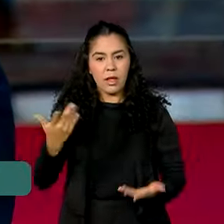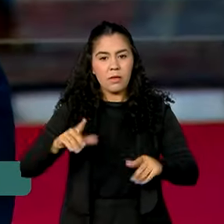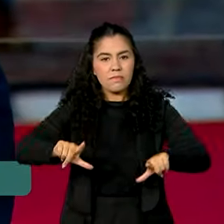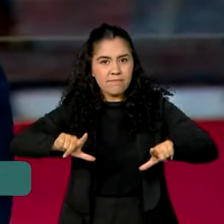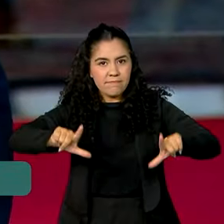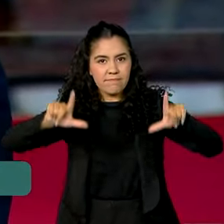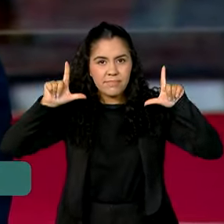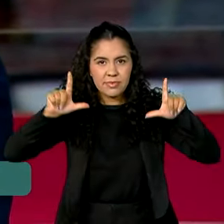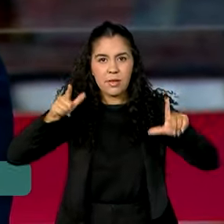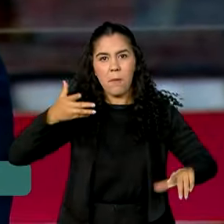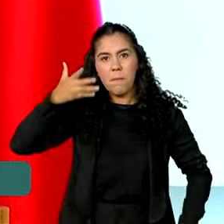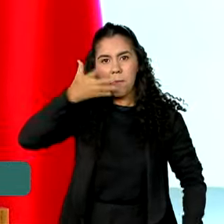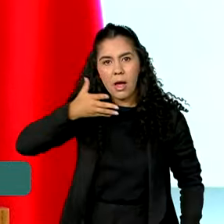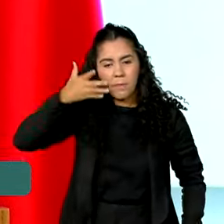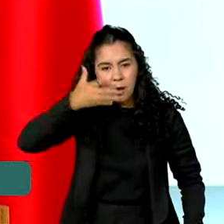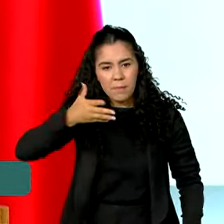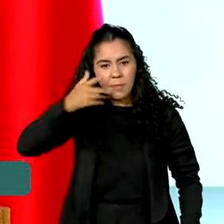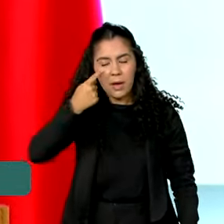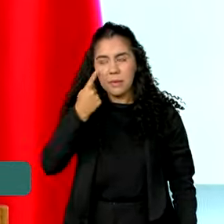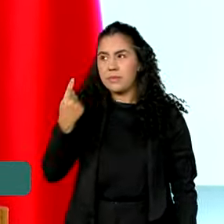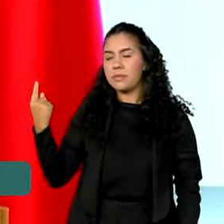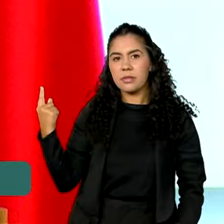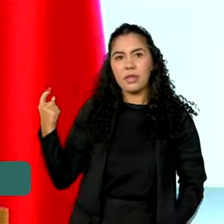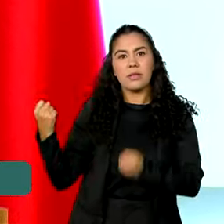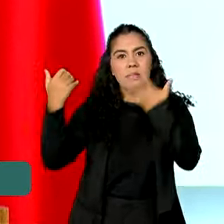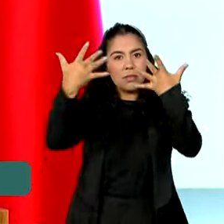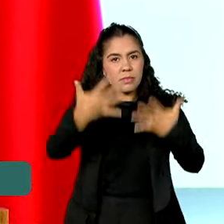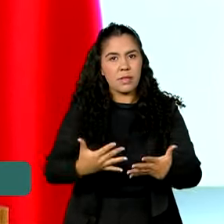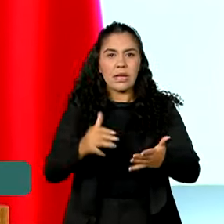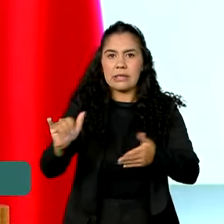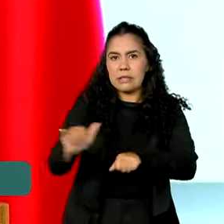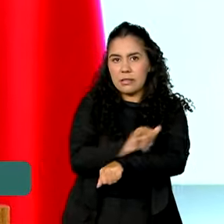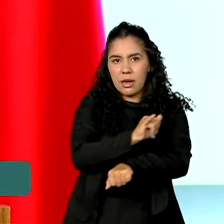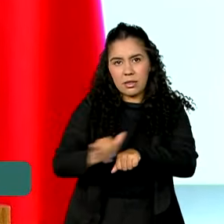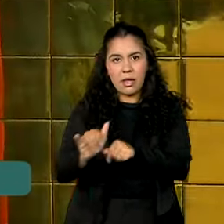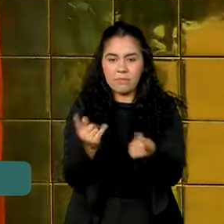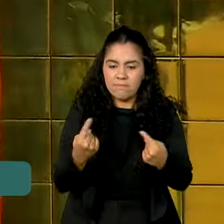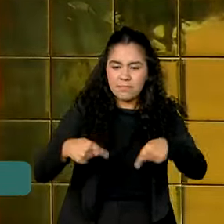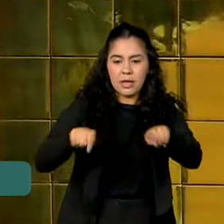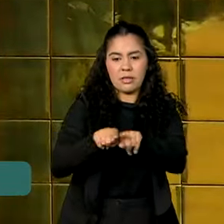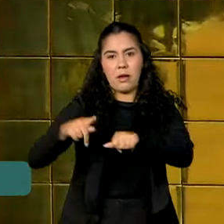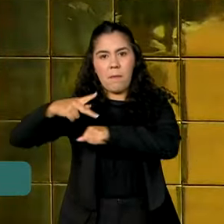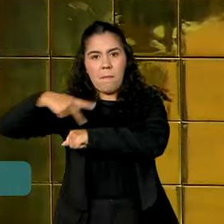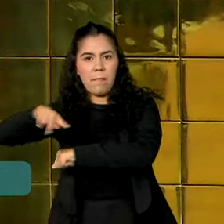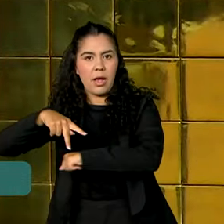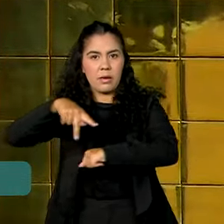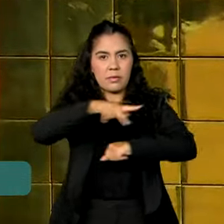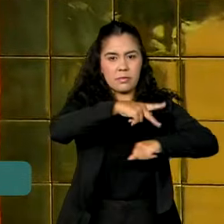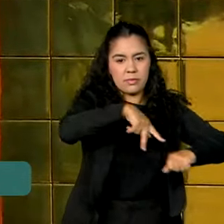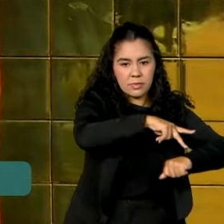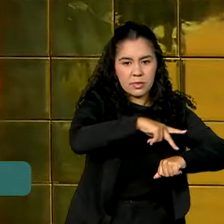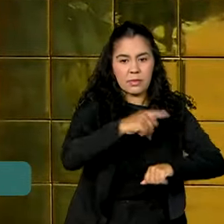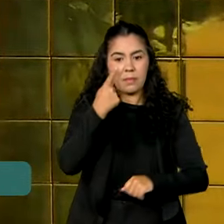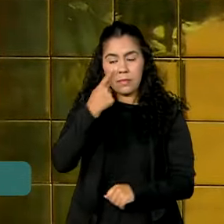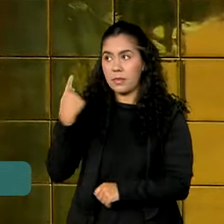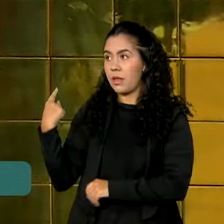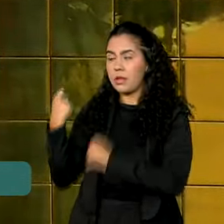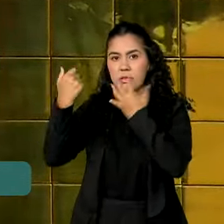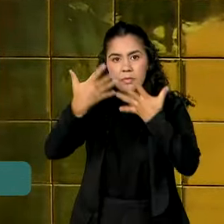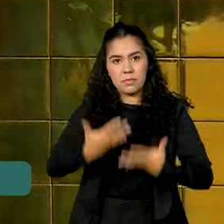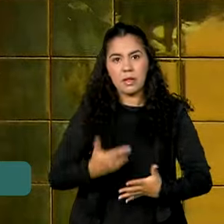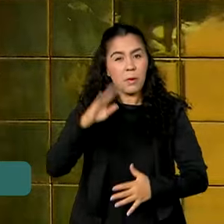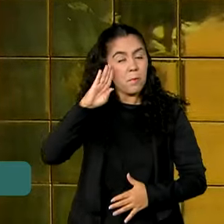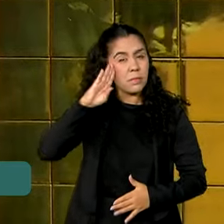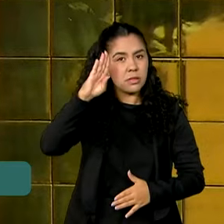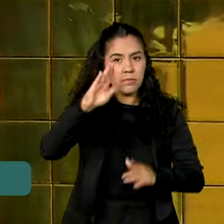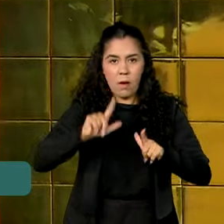os presidentes destacaram a parceria estratégica entre os dois países. Vamos aprofundar a cooperação em áreas prioritárias